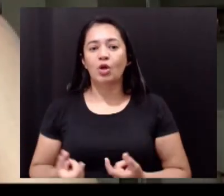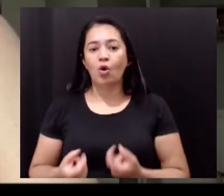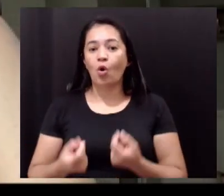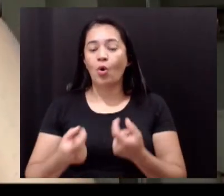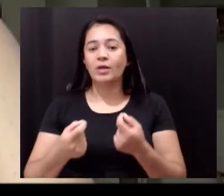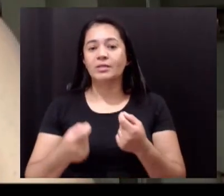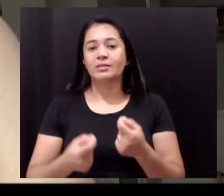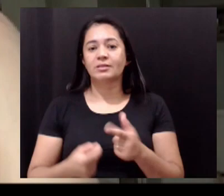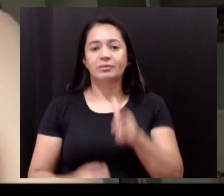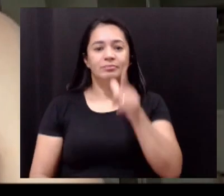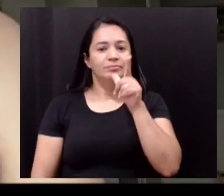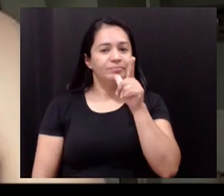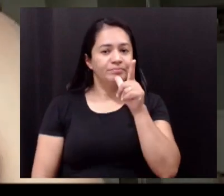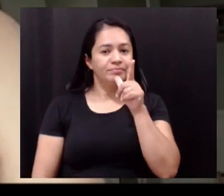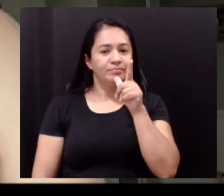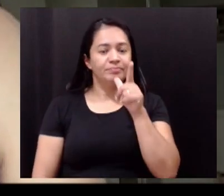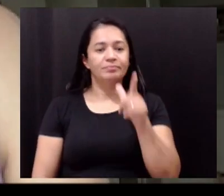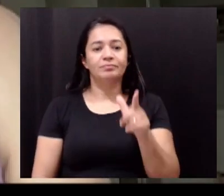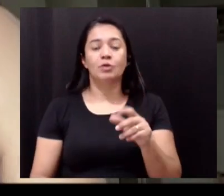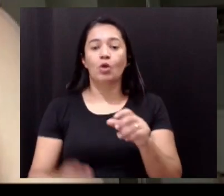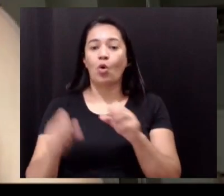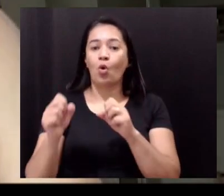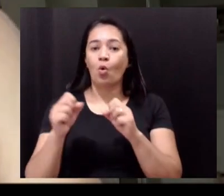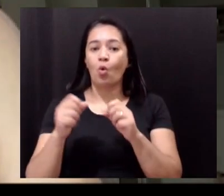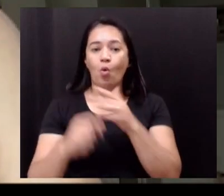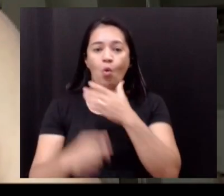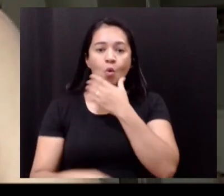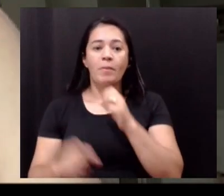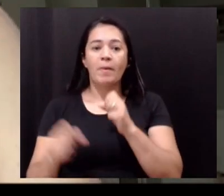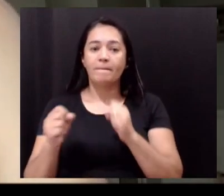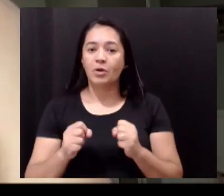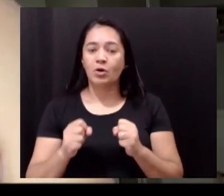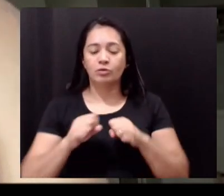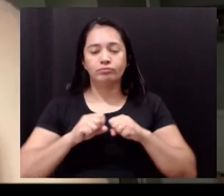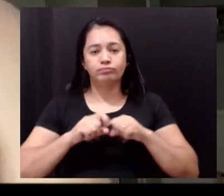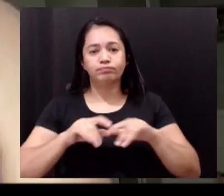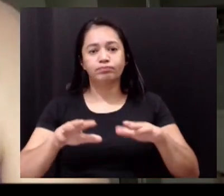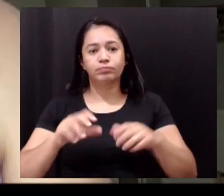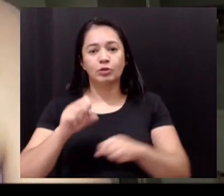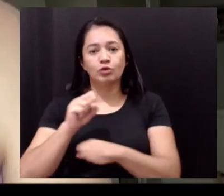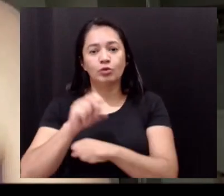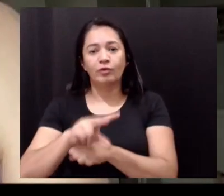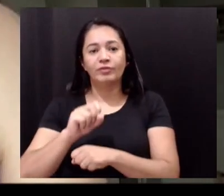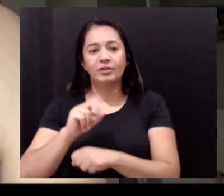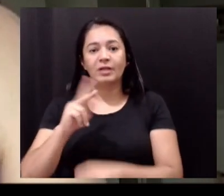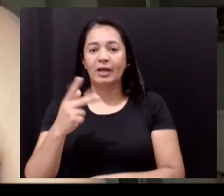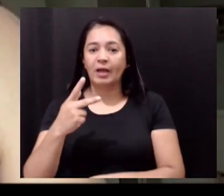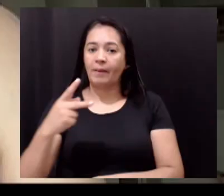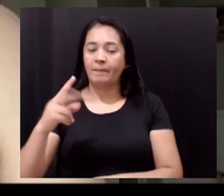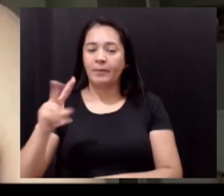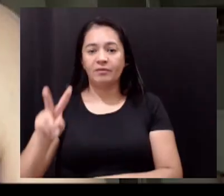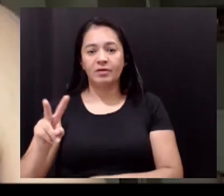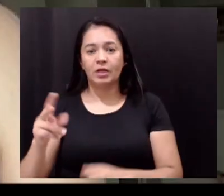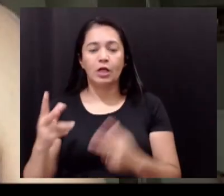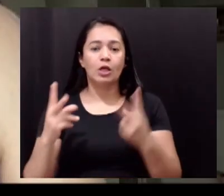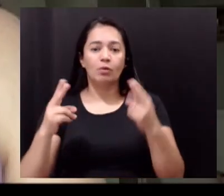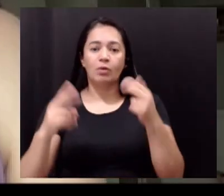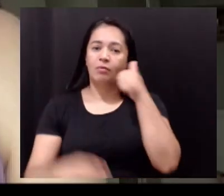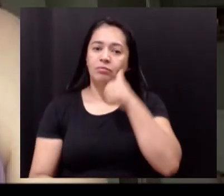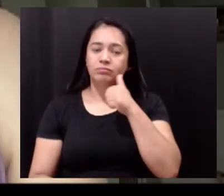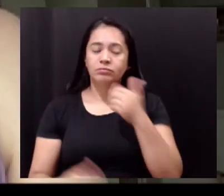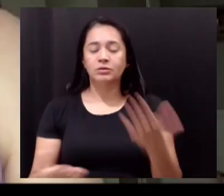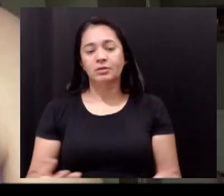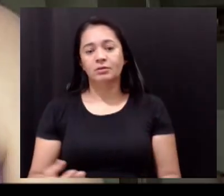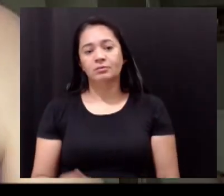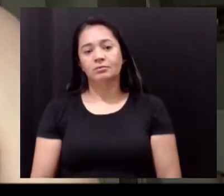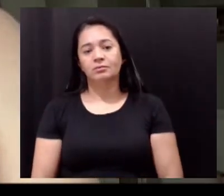ele pode ser o transmissor do vírus HPV, assim como a mulher. Então, uma vez que você